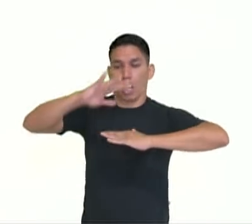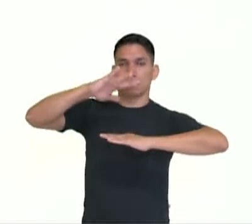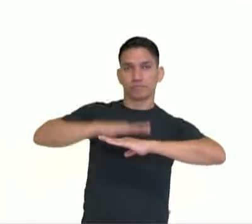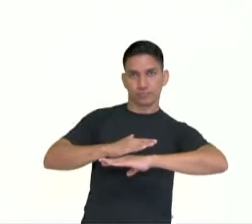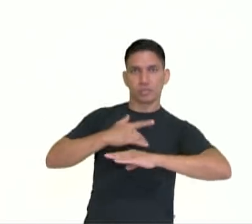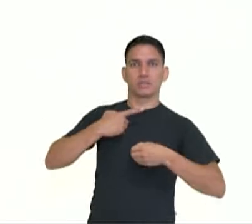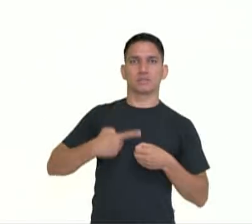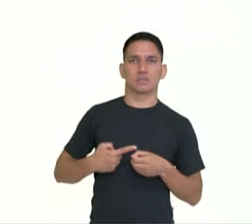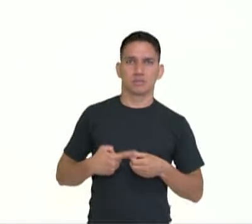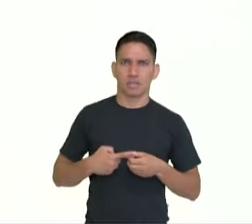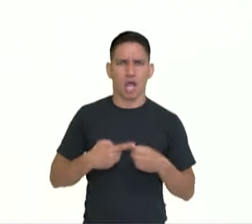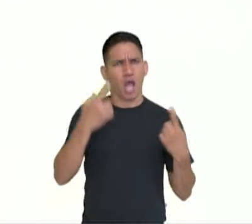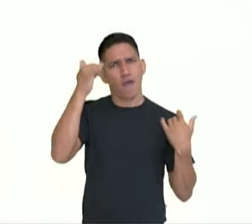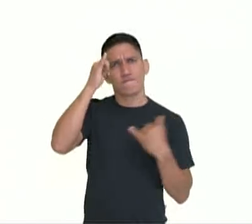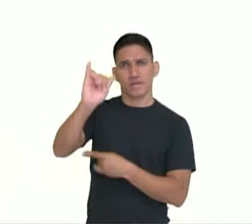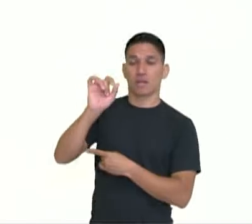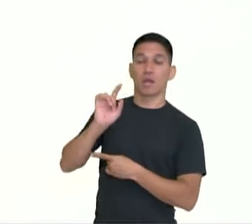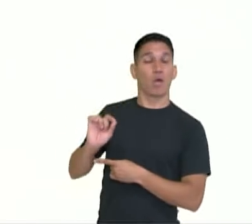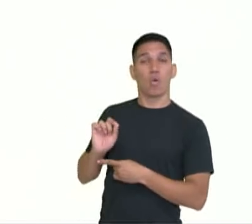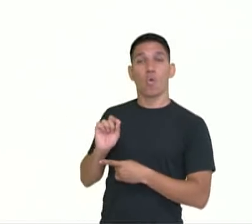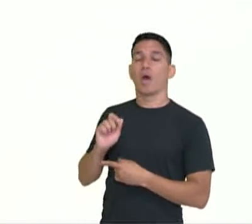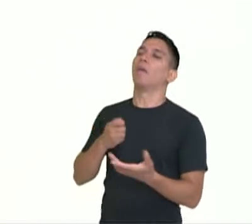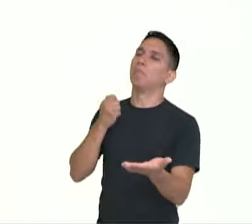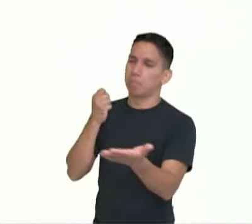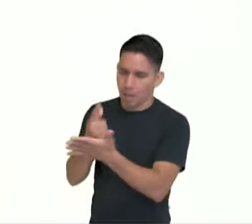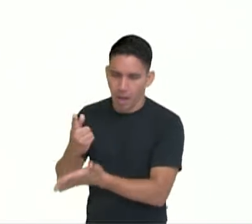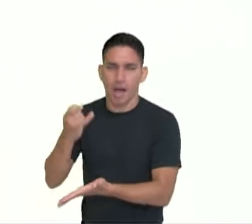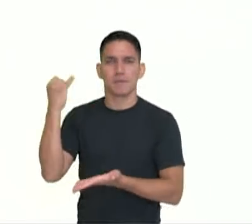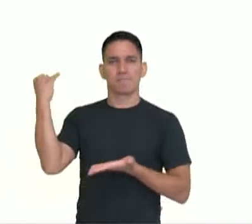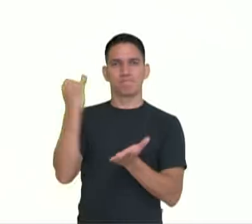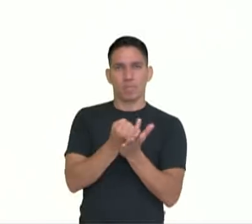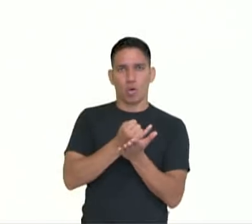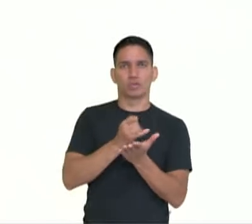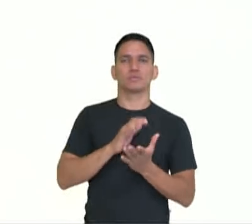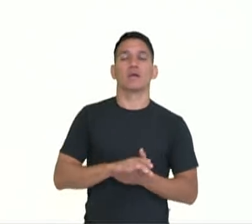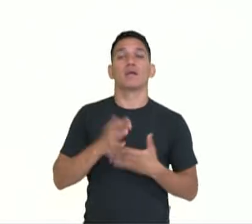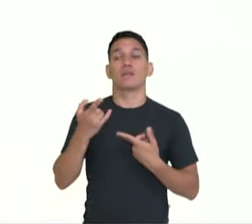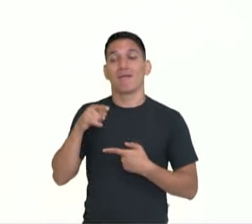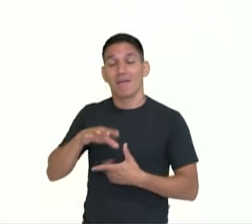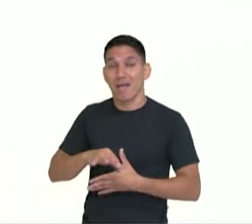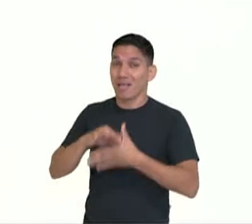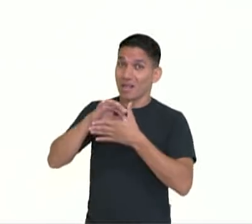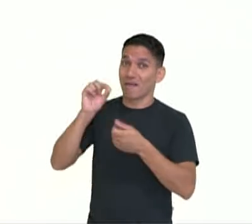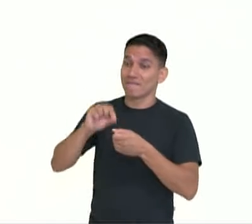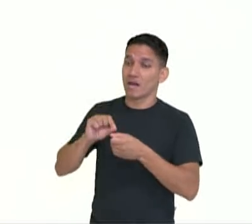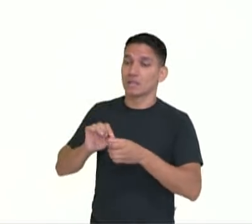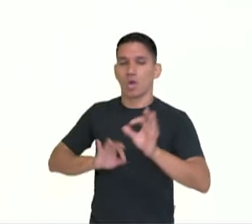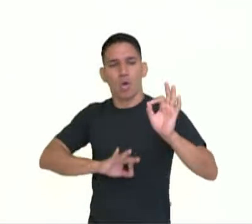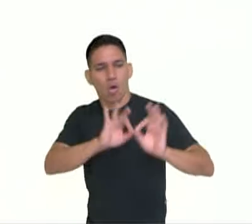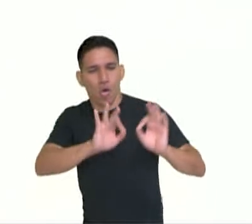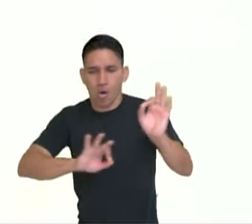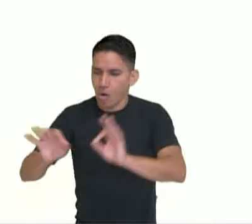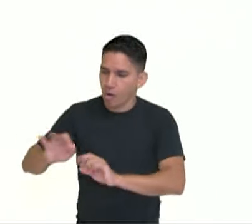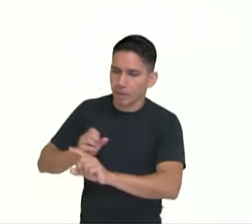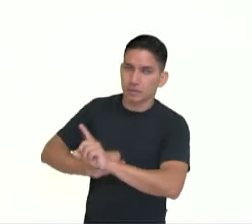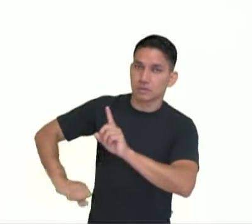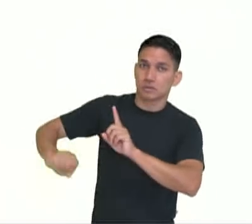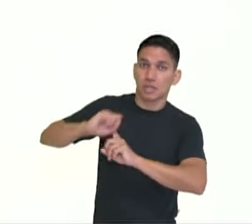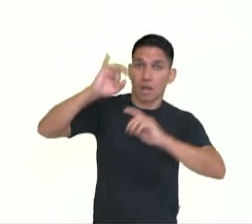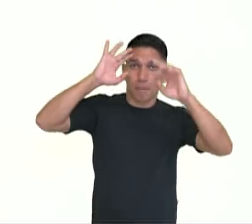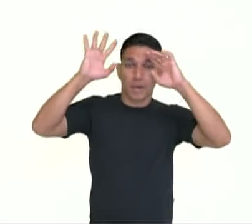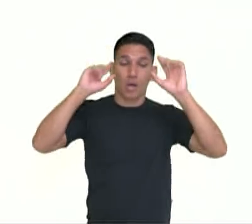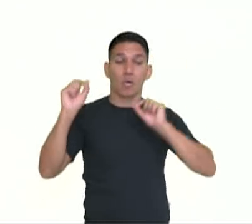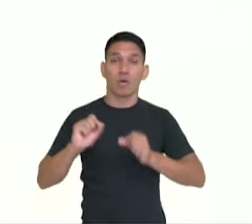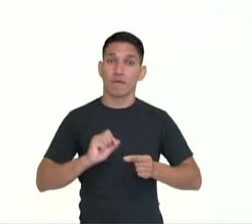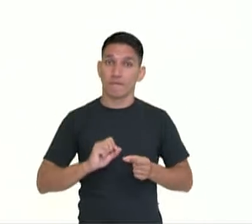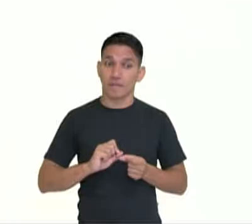ter para pagar esses impostos. Esse líder aí, então, ele fazia a organização coletiva da sociedade, pensando o que ele precisava